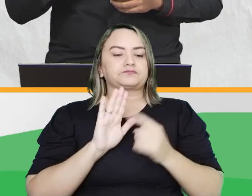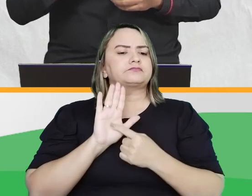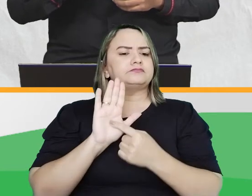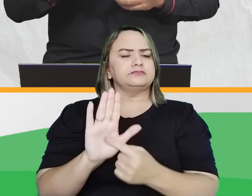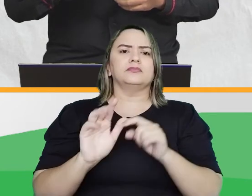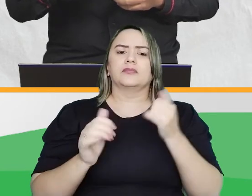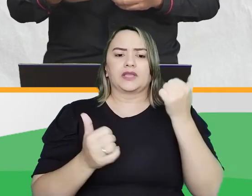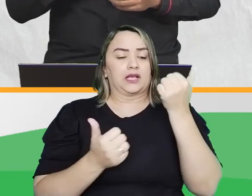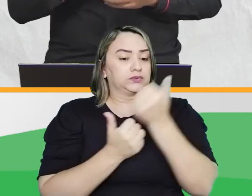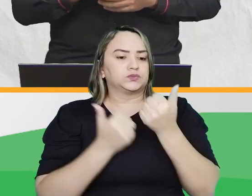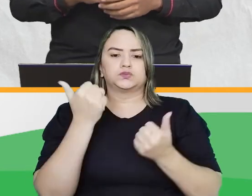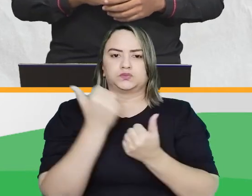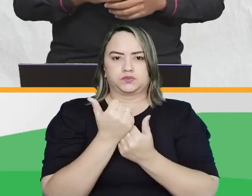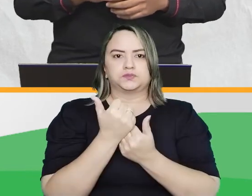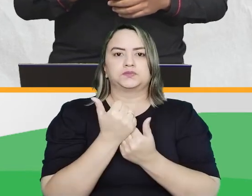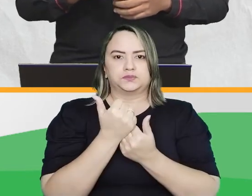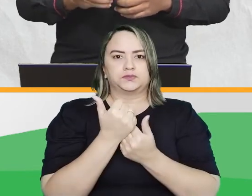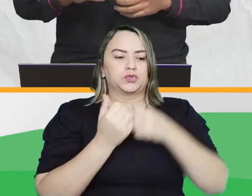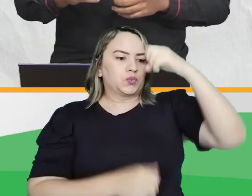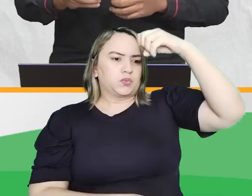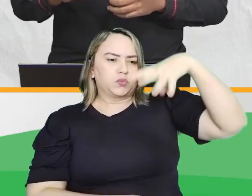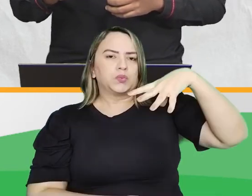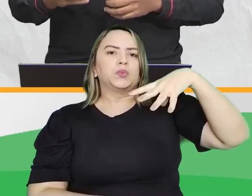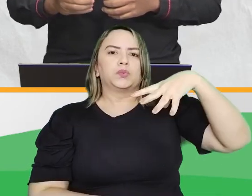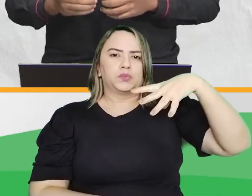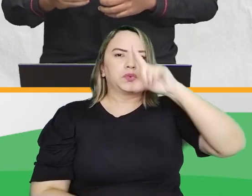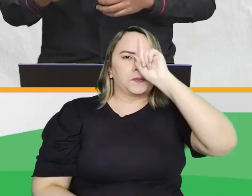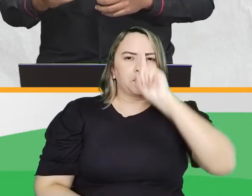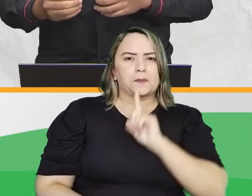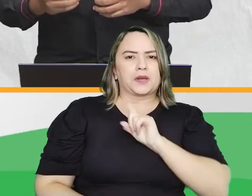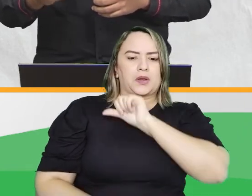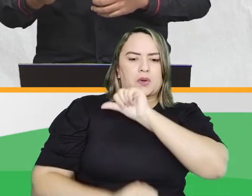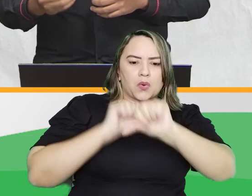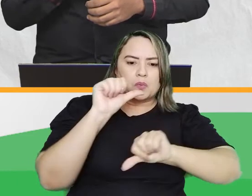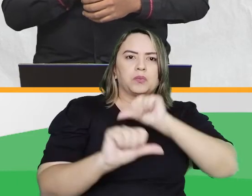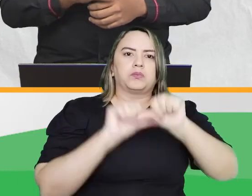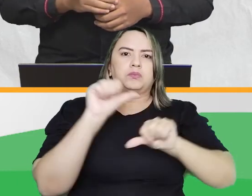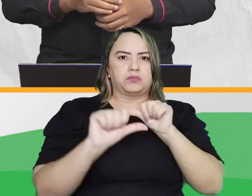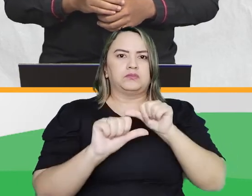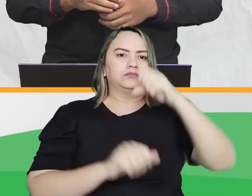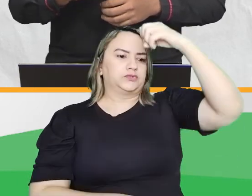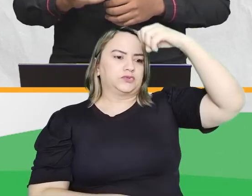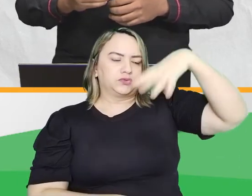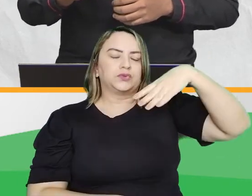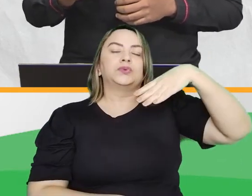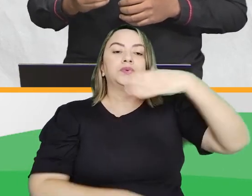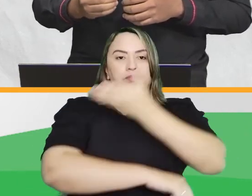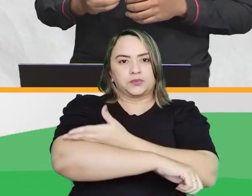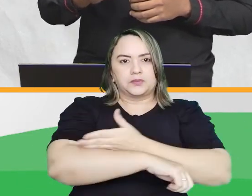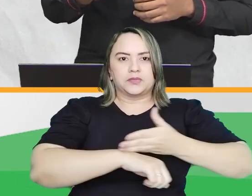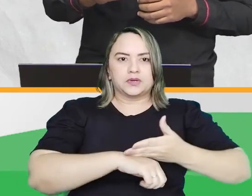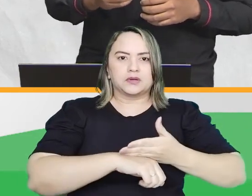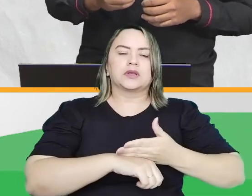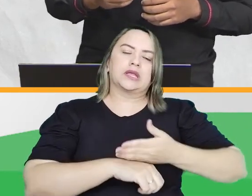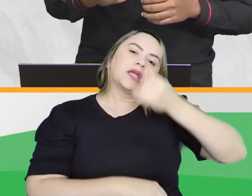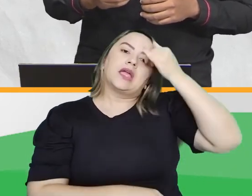residência, destacamos as seguintes. Substitua lâmpadas incandescentes por fluorescentes compactas, evite usar o chuveiro